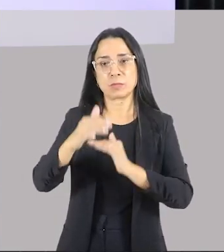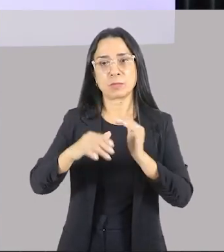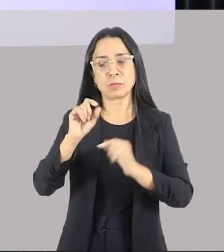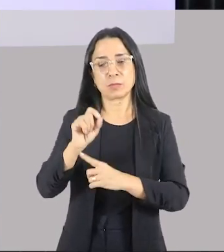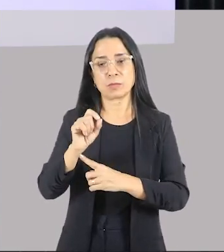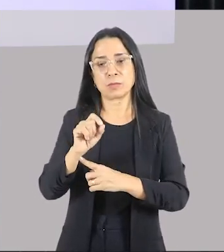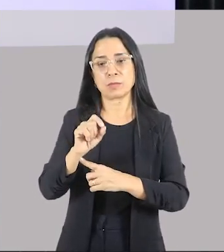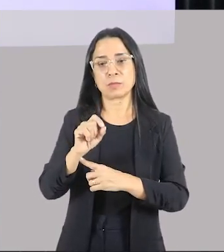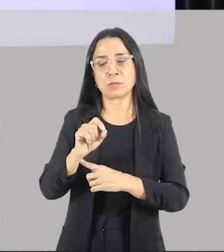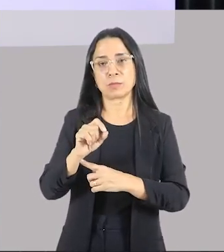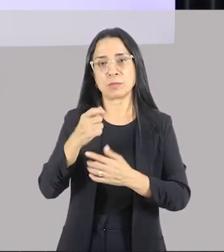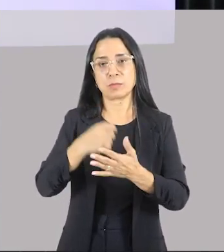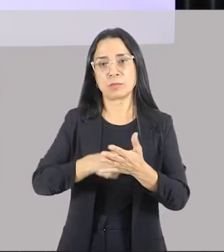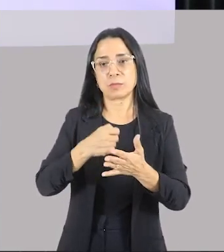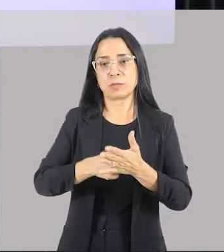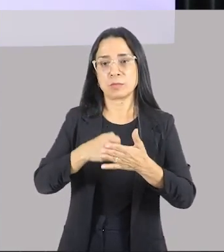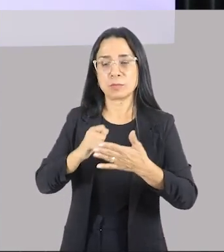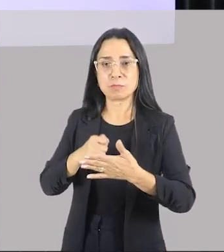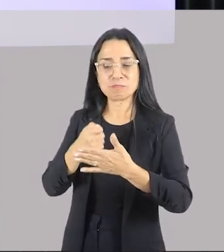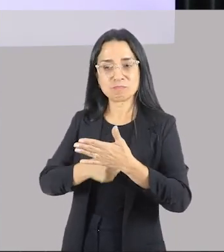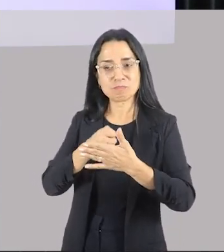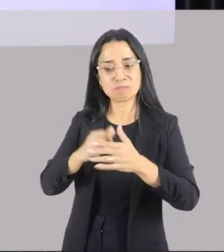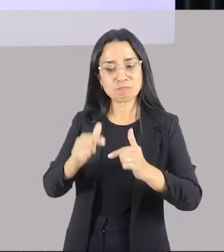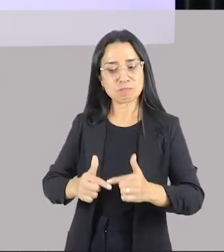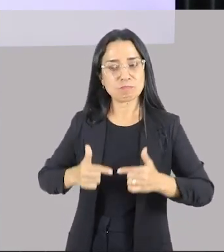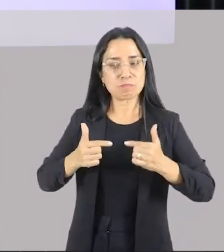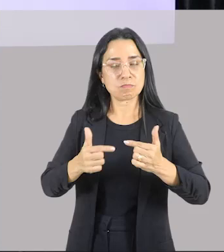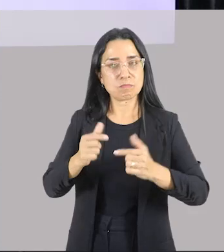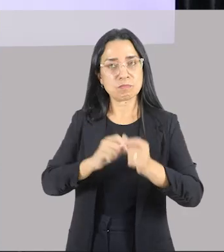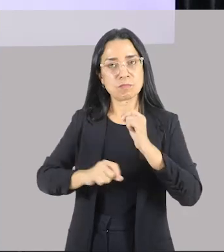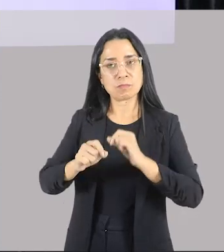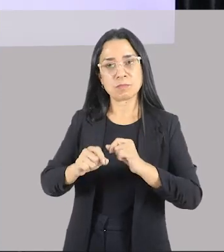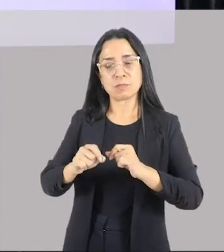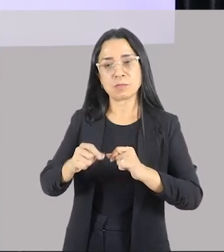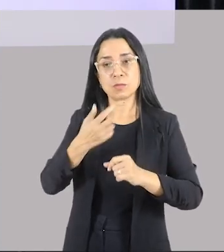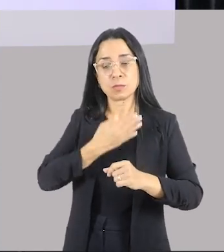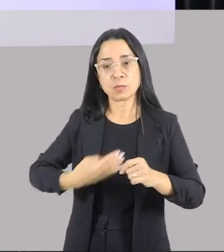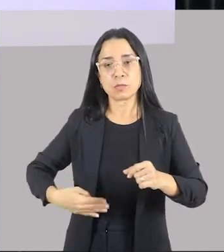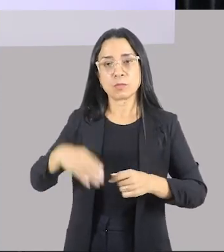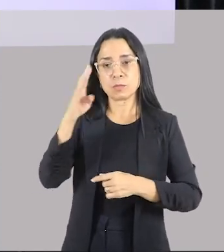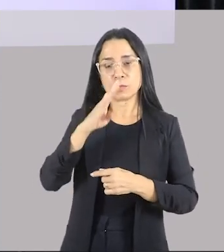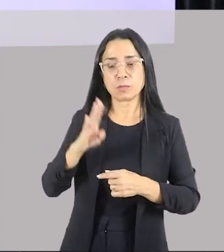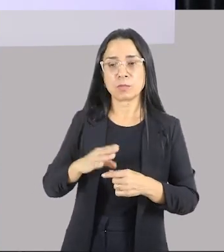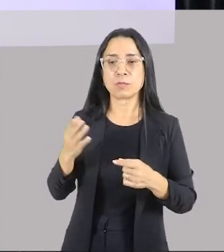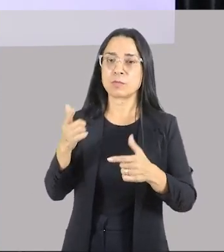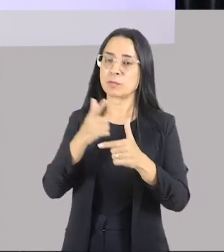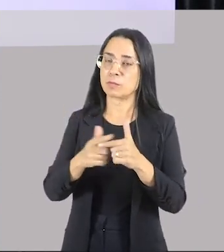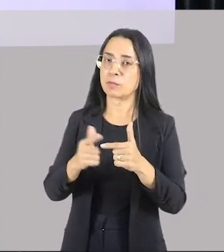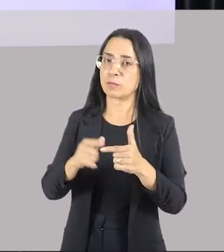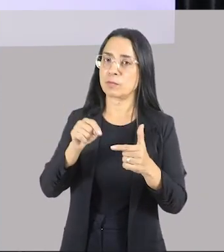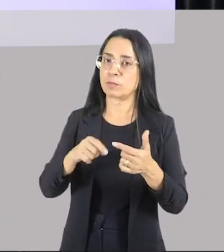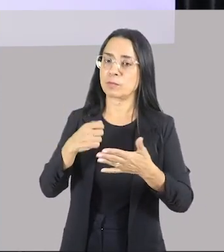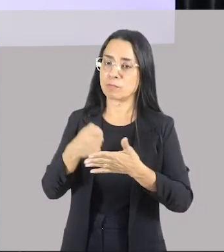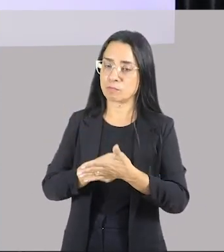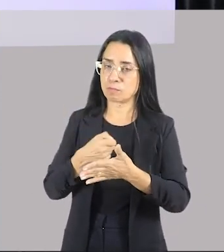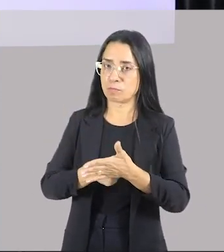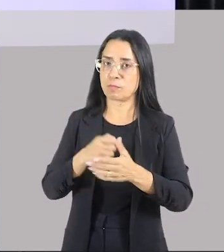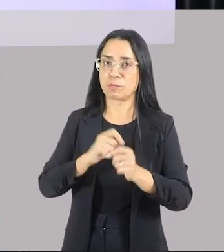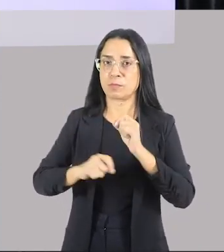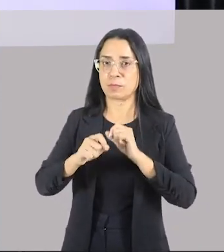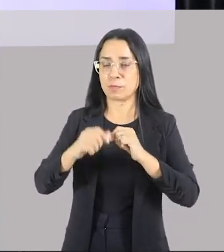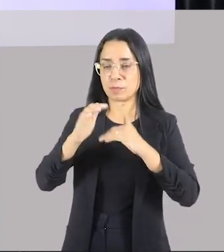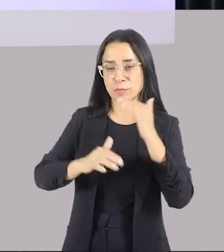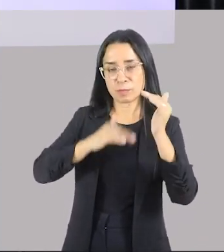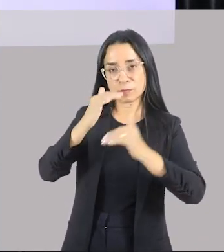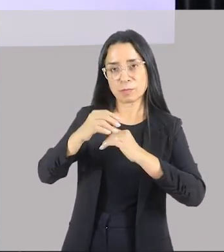de tentativa de enfrentamento com o Estado brasileiro, né, de enfrentamento com os problemas que eles enfrentavam nesse processo de industrialização,